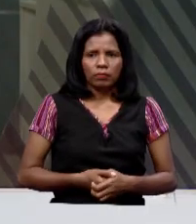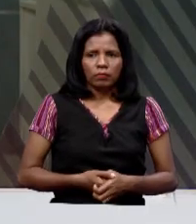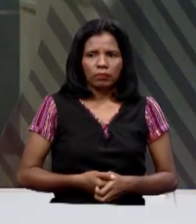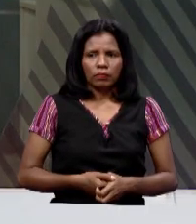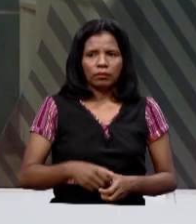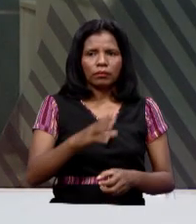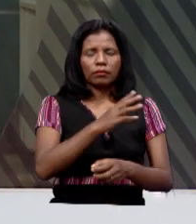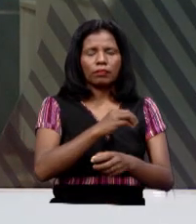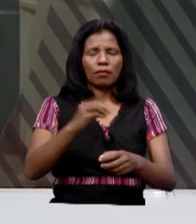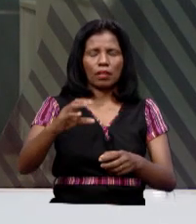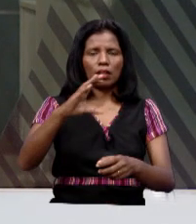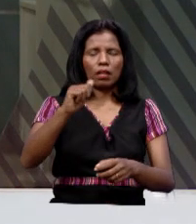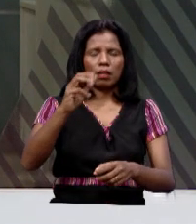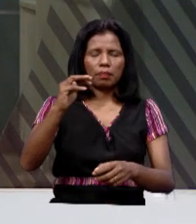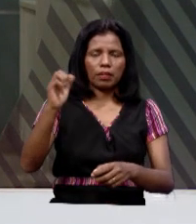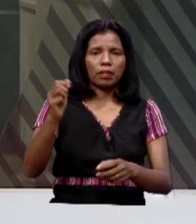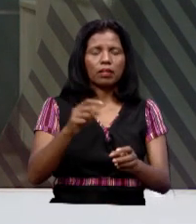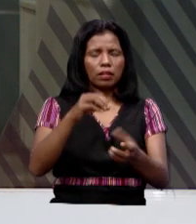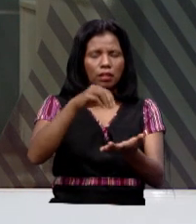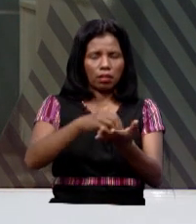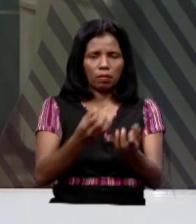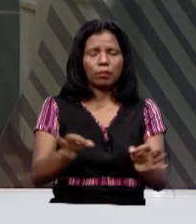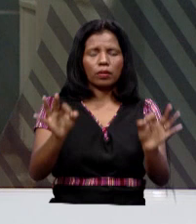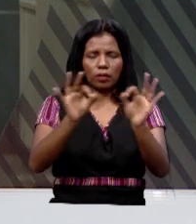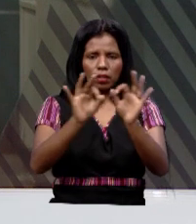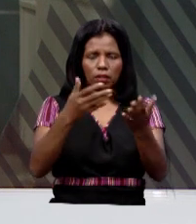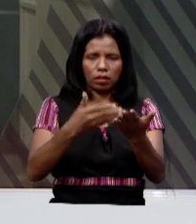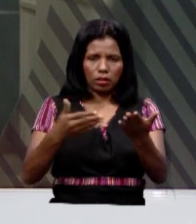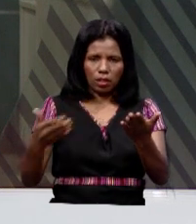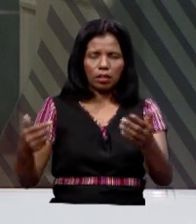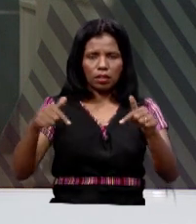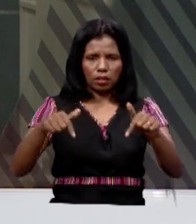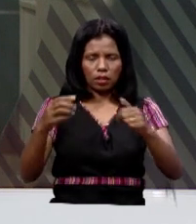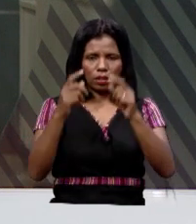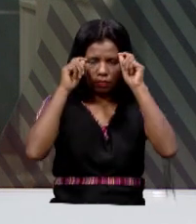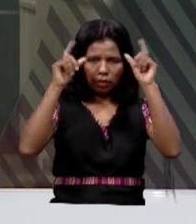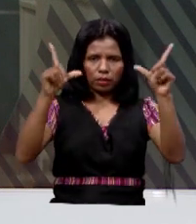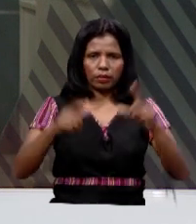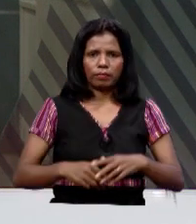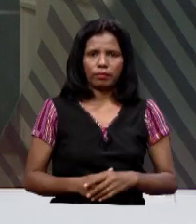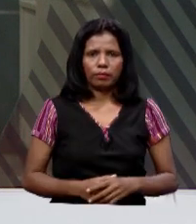Câmara Comércio e Indústria Timor-Leste seta prioridade para a produção e a relar.